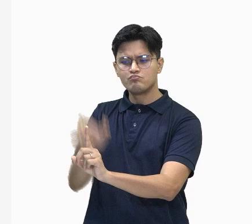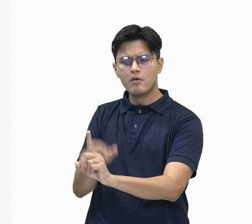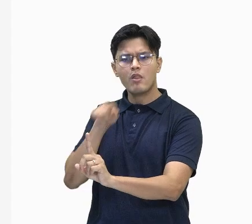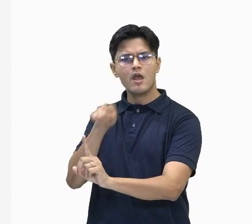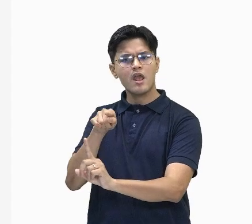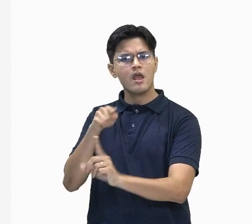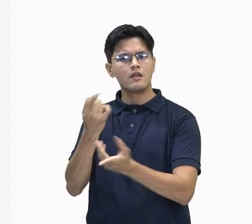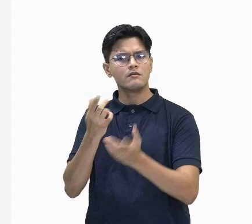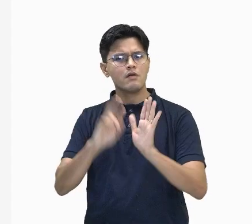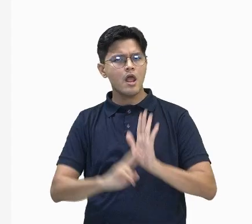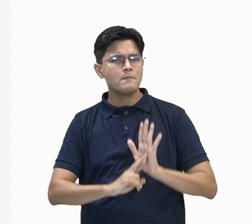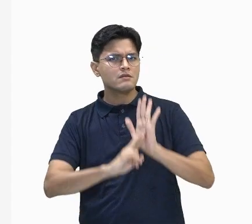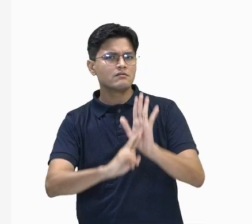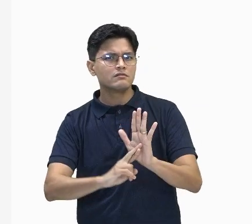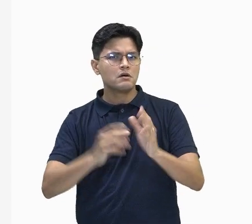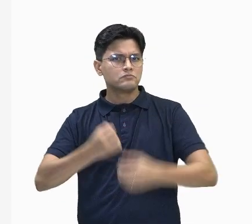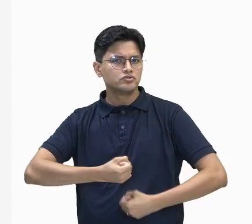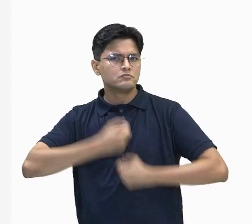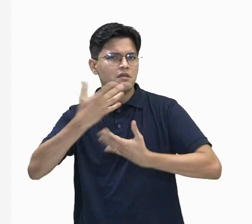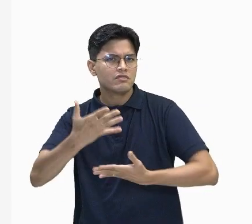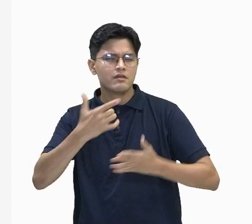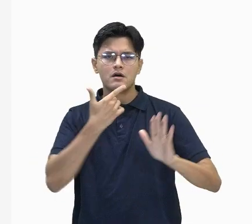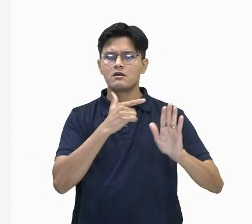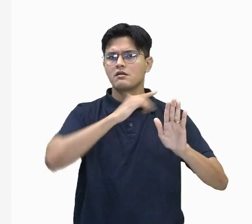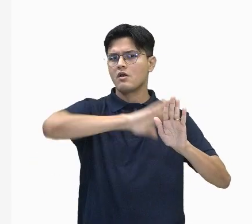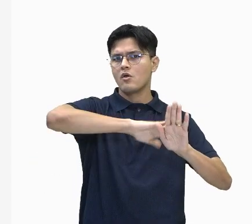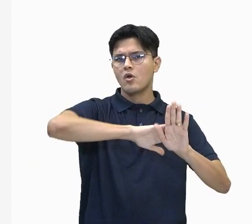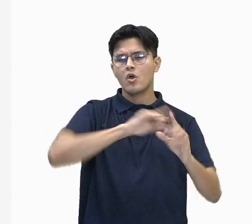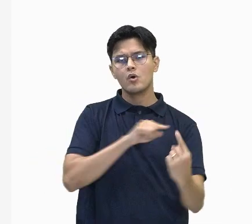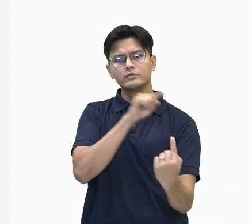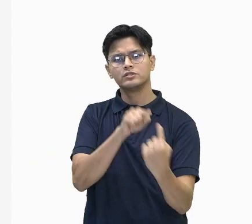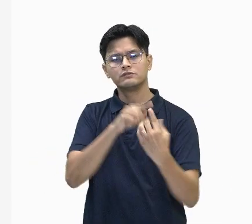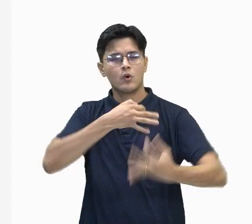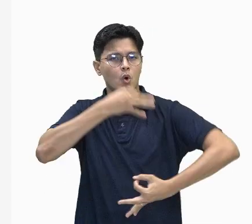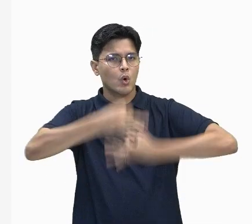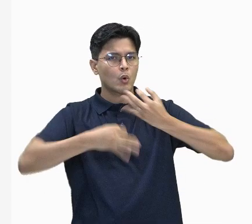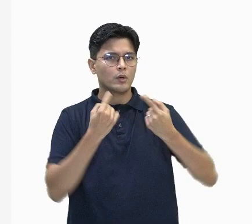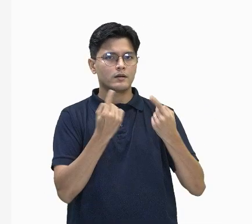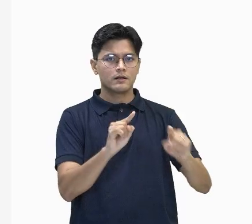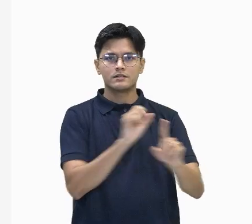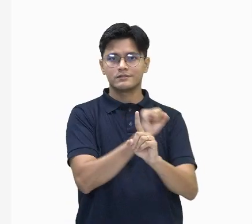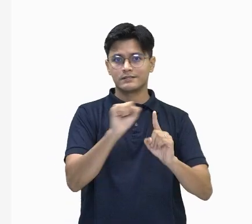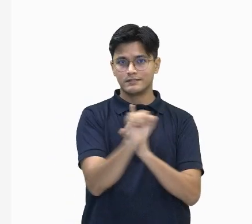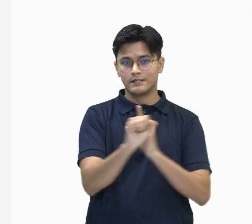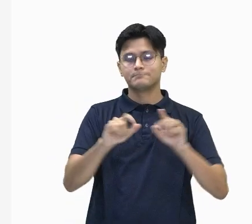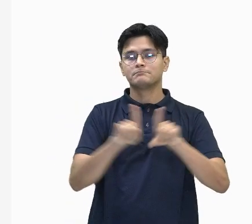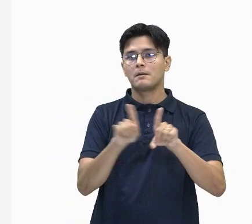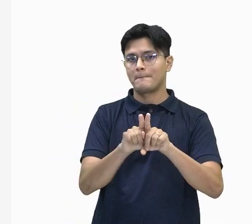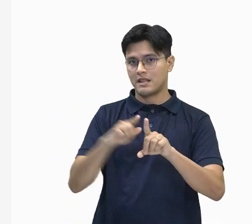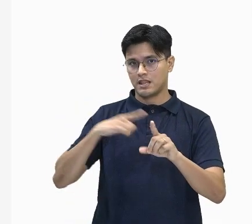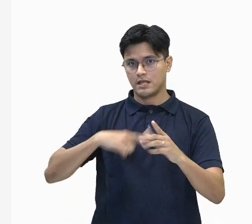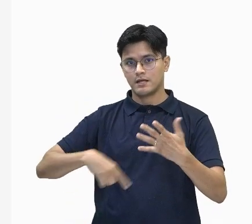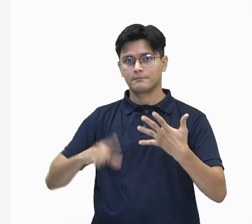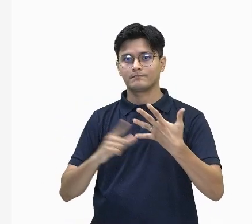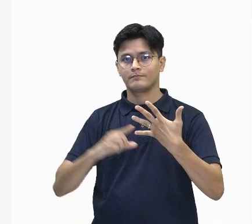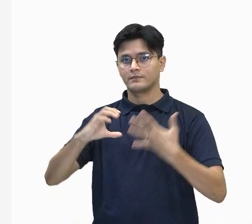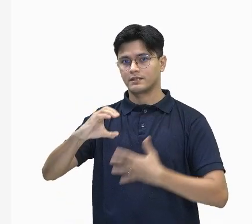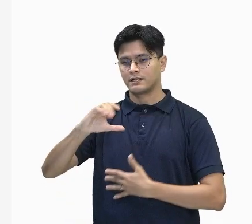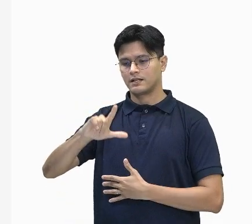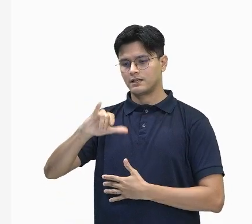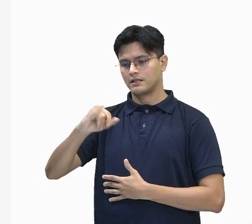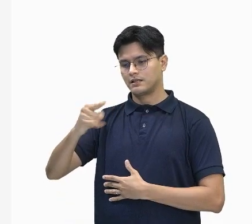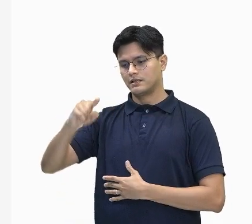mazelas da sociedade, criticando a sociedade da época. Temos o clímax, né, na obra